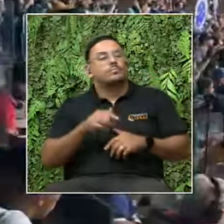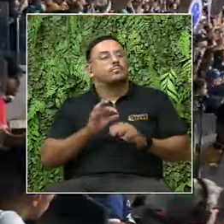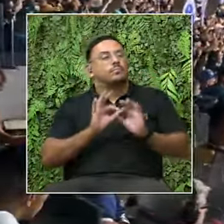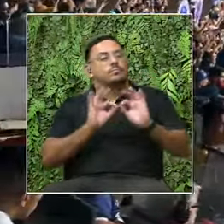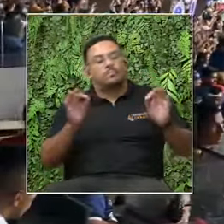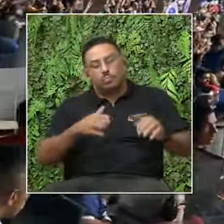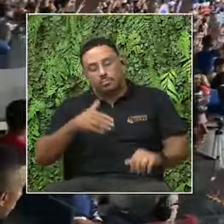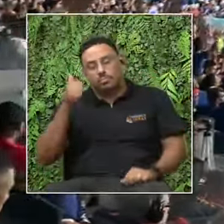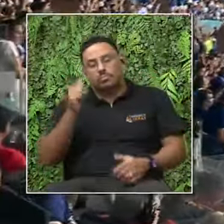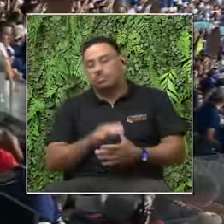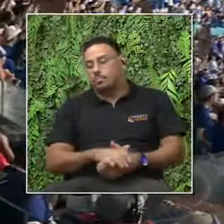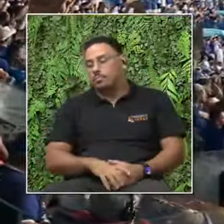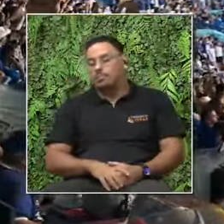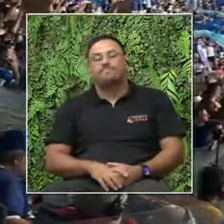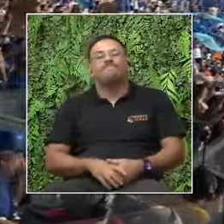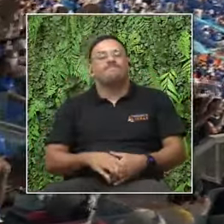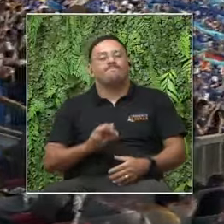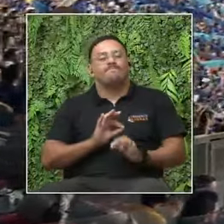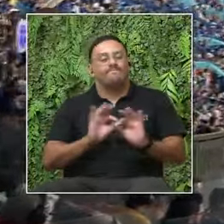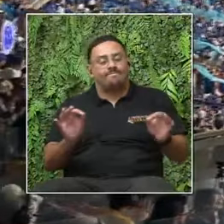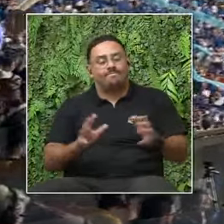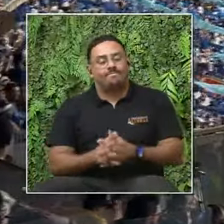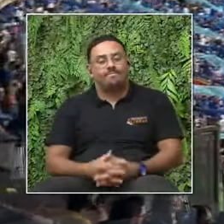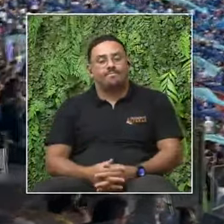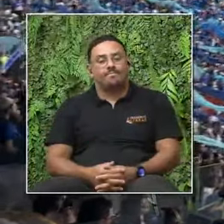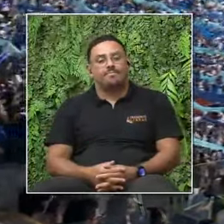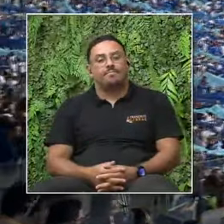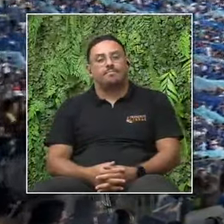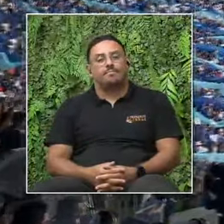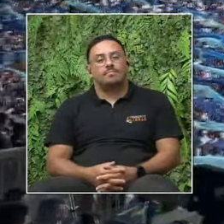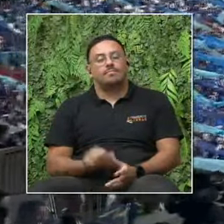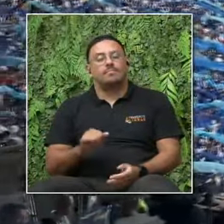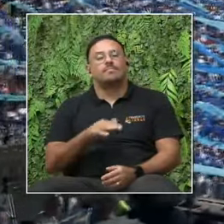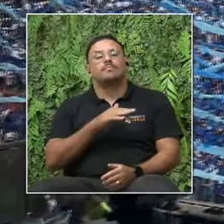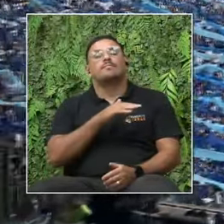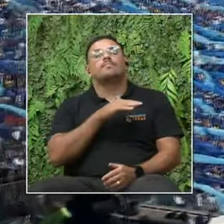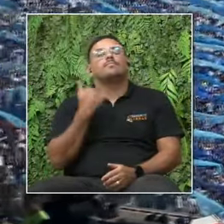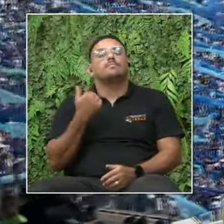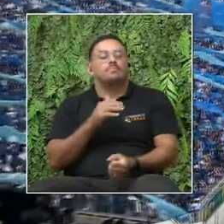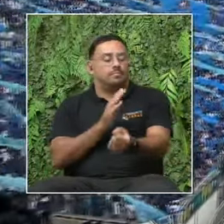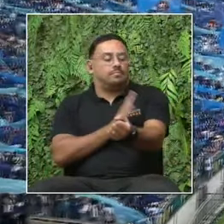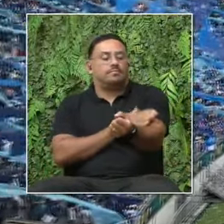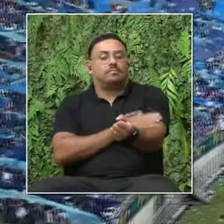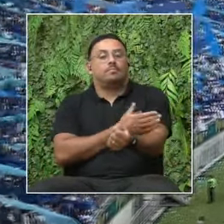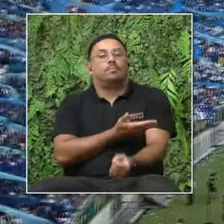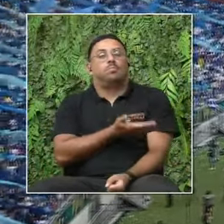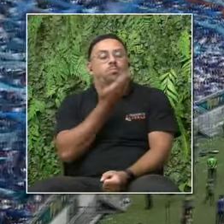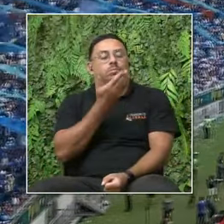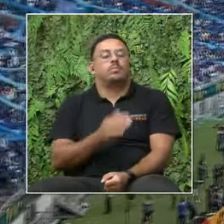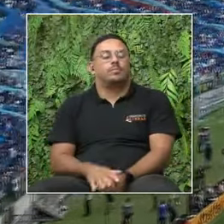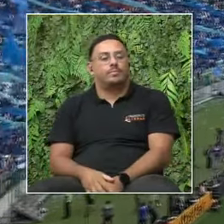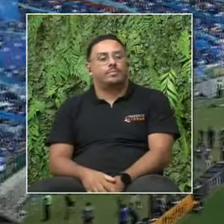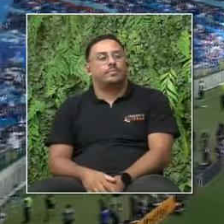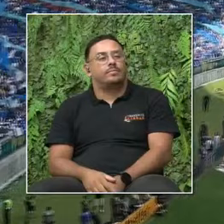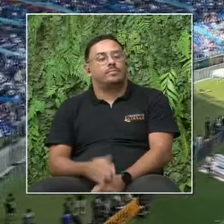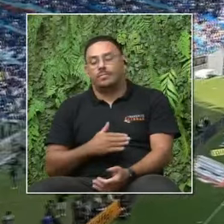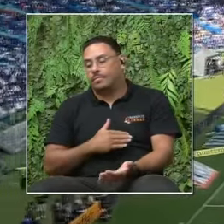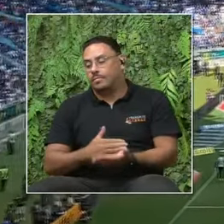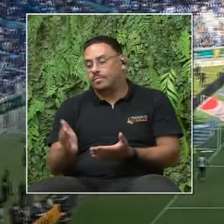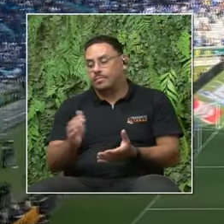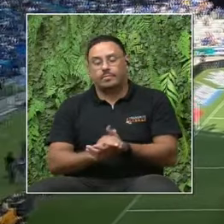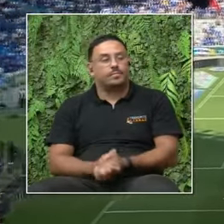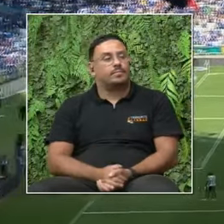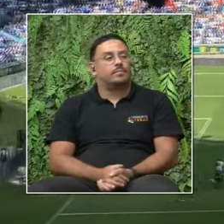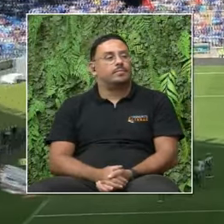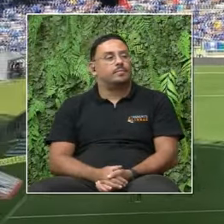aqui ainda se eu morrer é pressão alta viu pode ter certeza tranquilo vamos pro